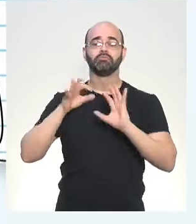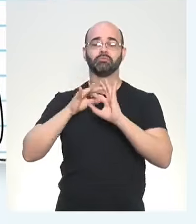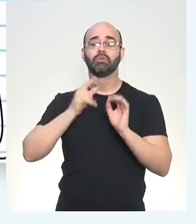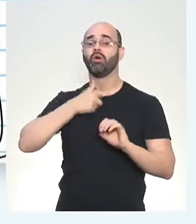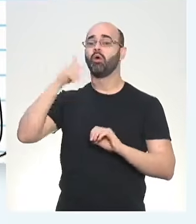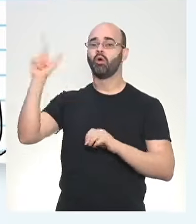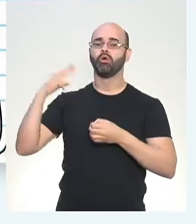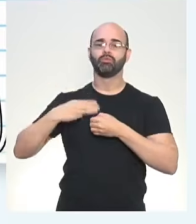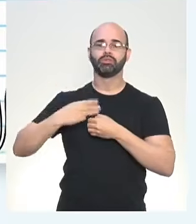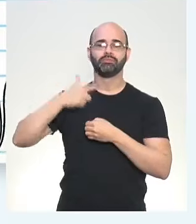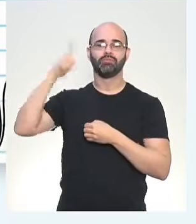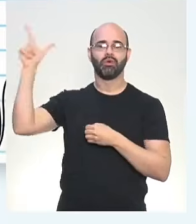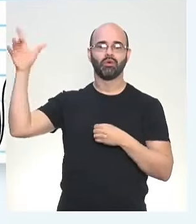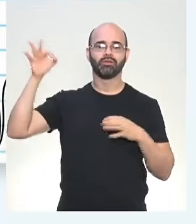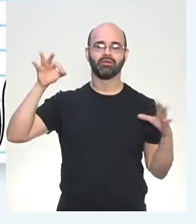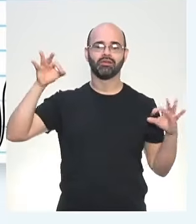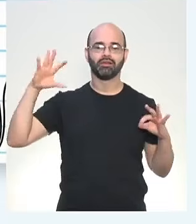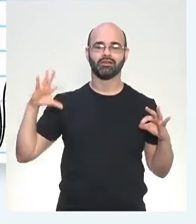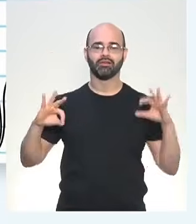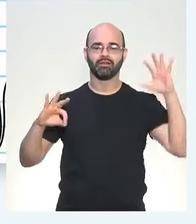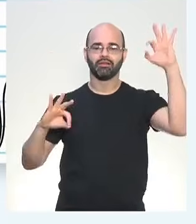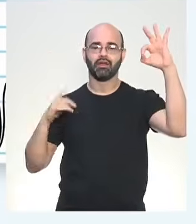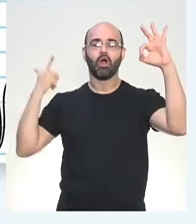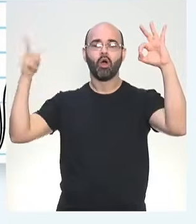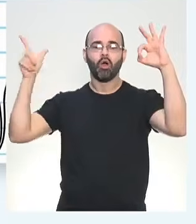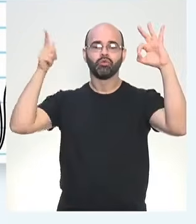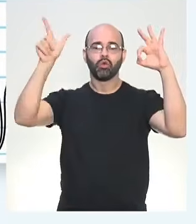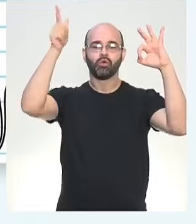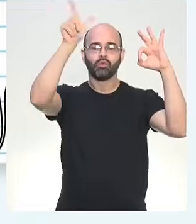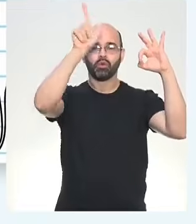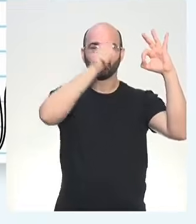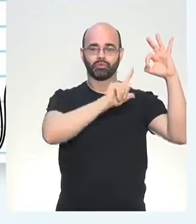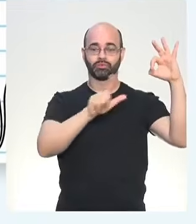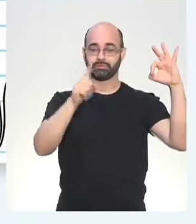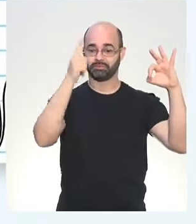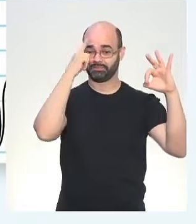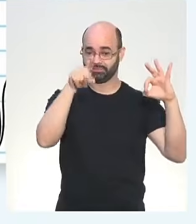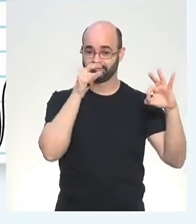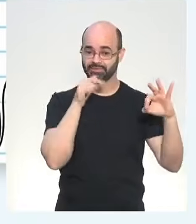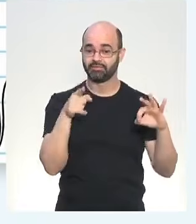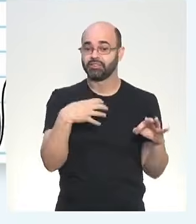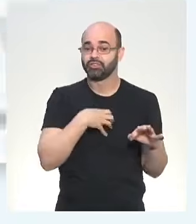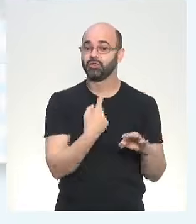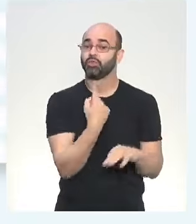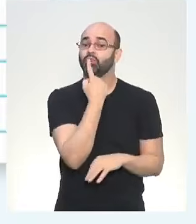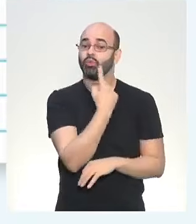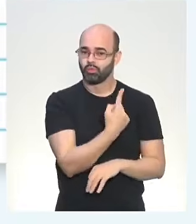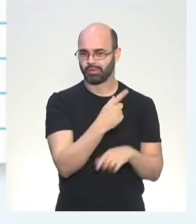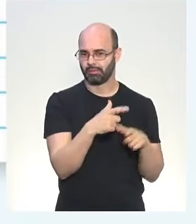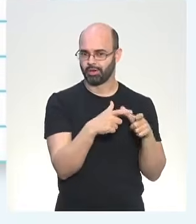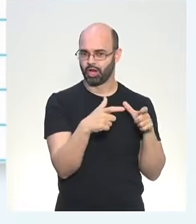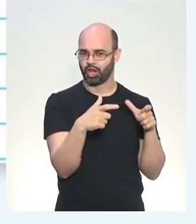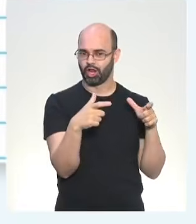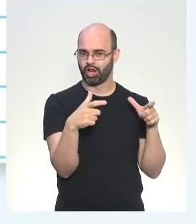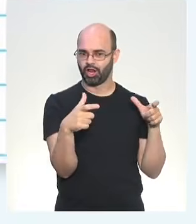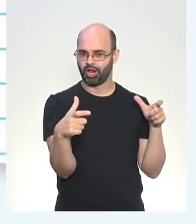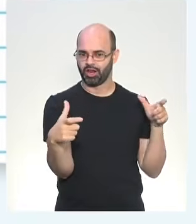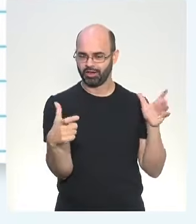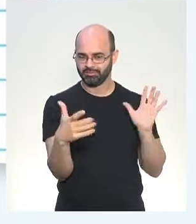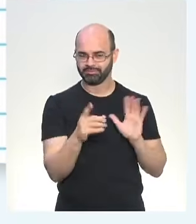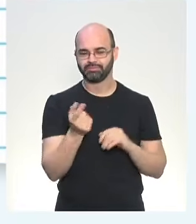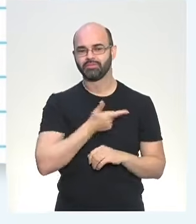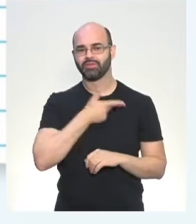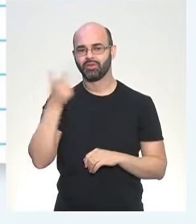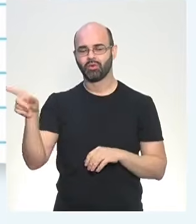municípios, assim como outros arranjos. Importante ressaltar que esse é apenas um dos caminhos possíveis para o crescimento. Nos dias atuais,